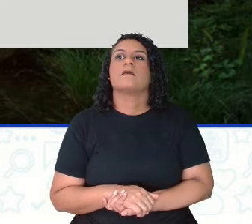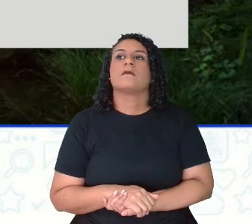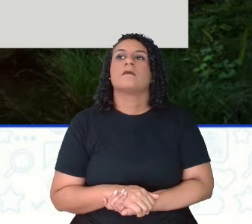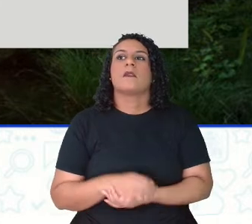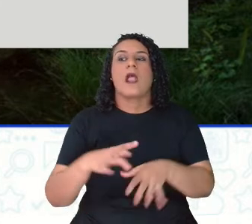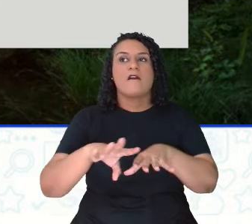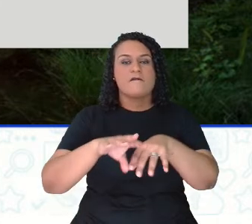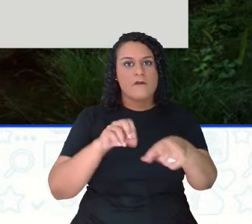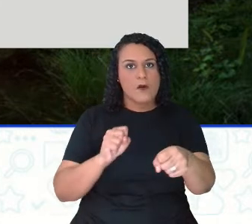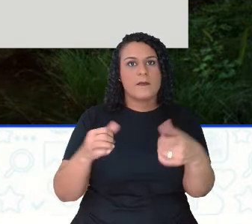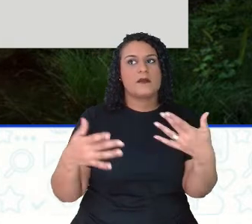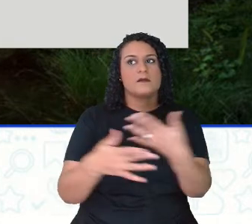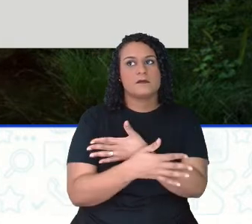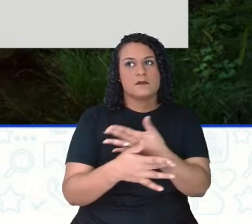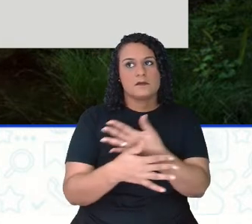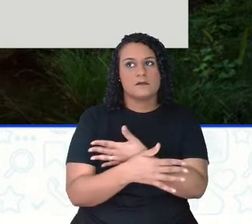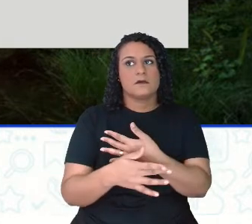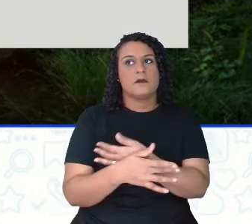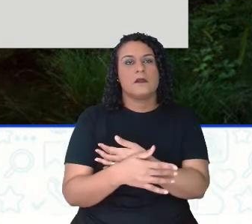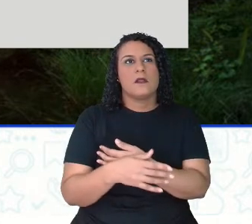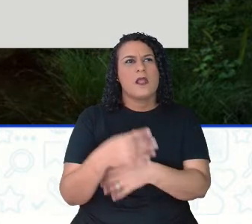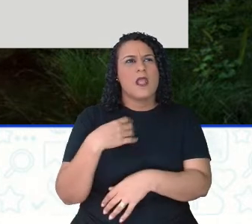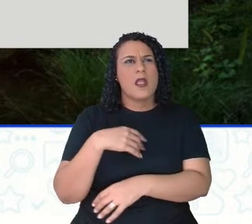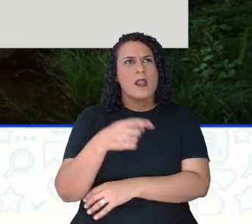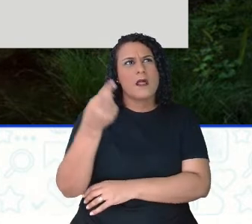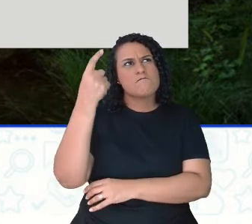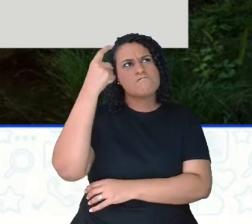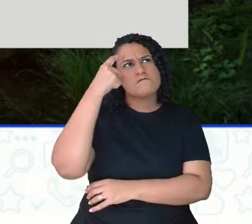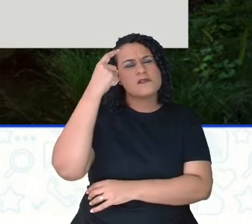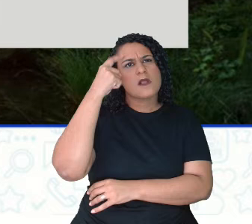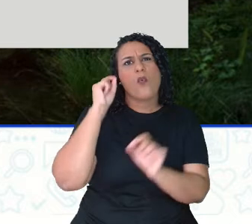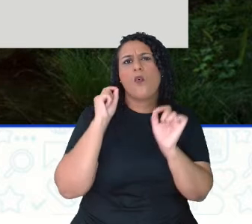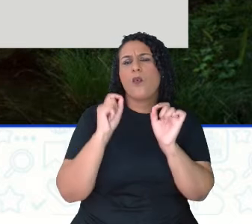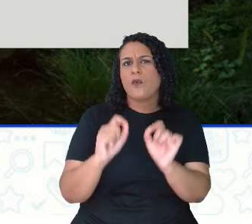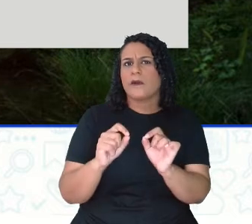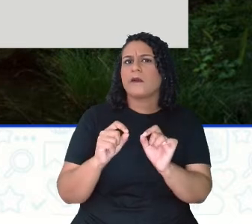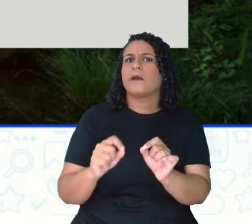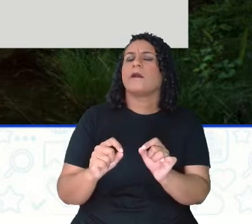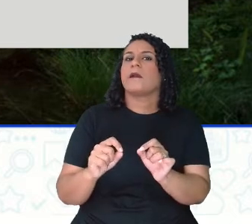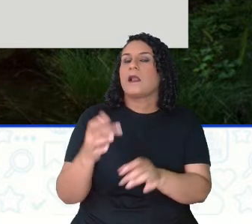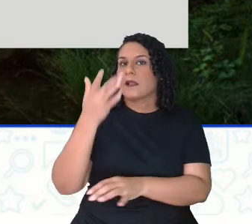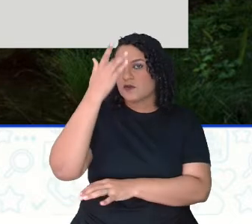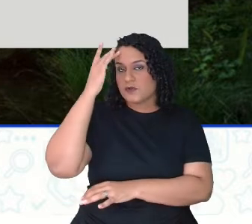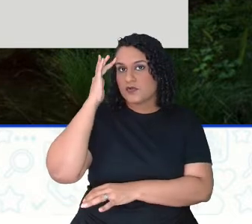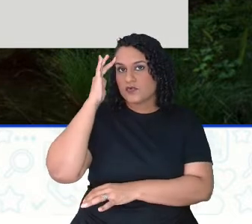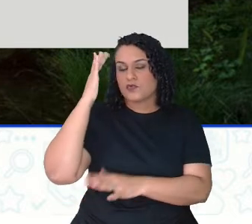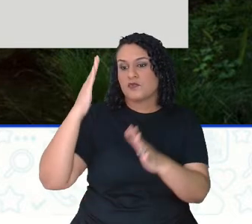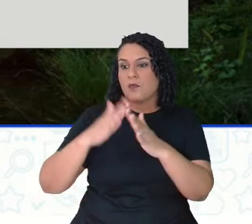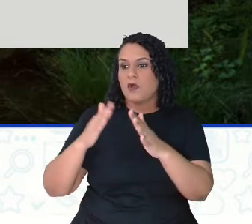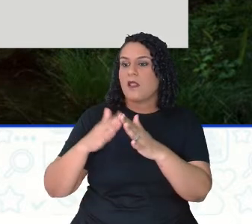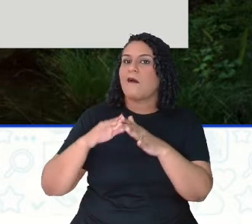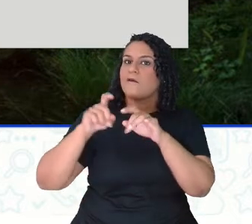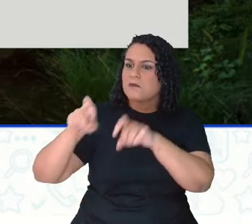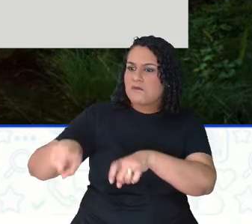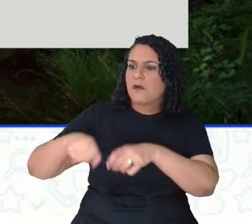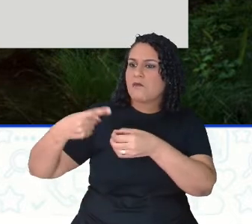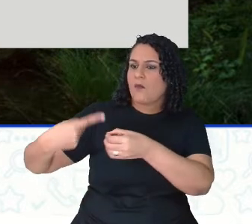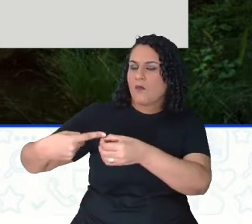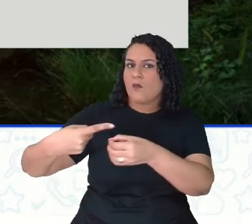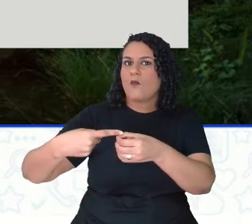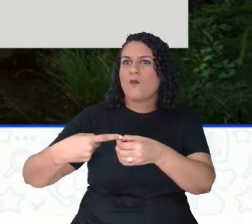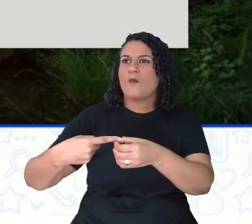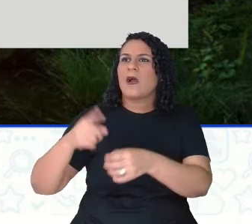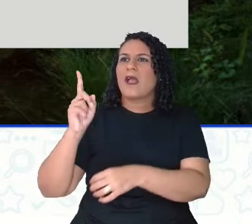cidade, ela tinha dos roceiros a ideia de que eram felizes, saudáveis e